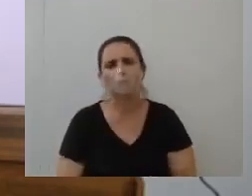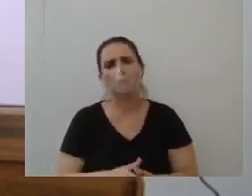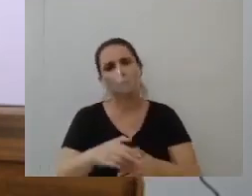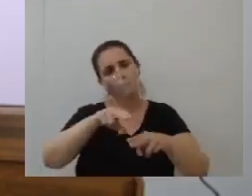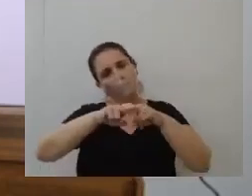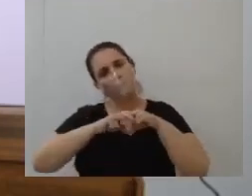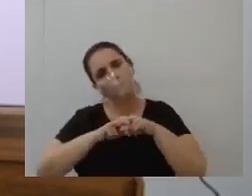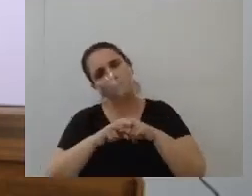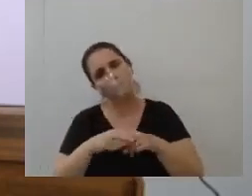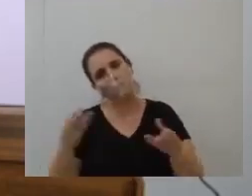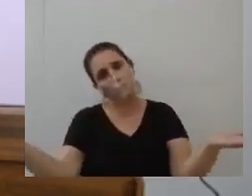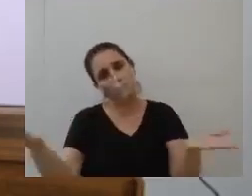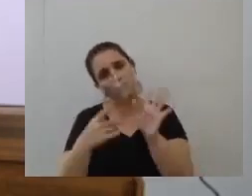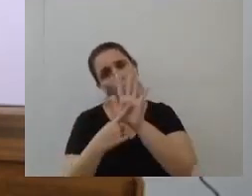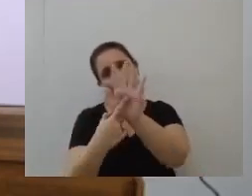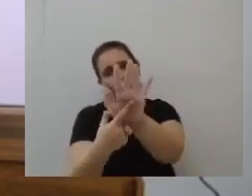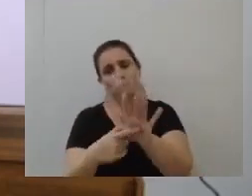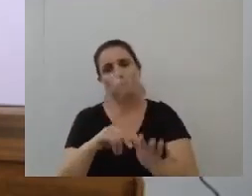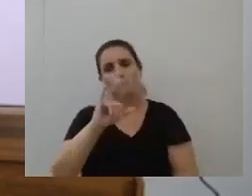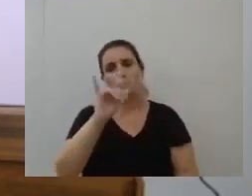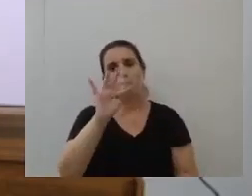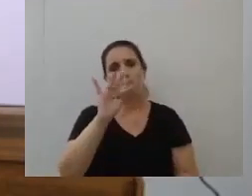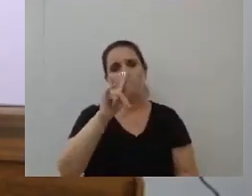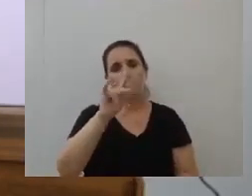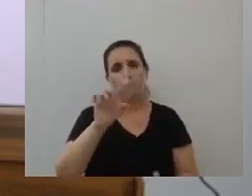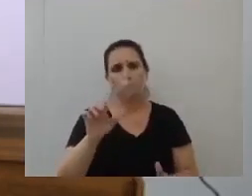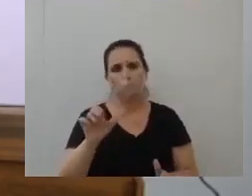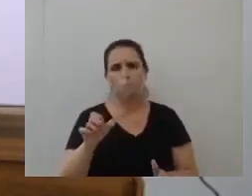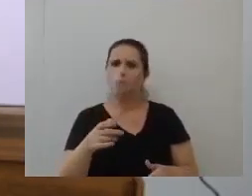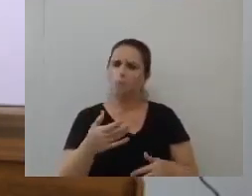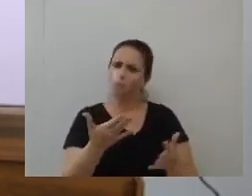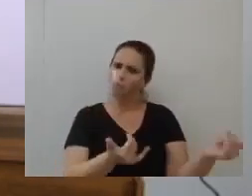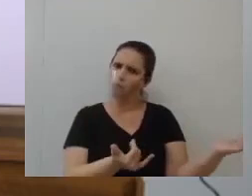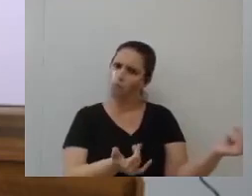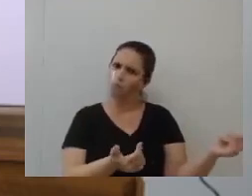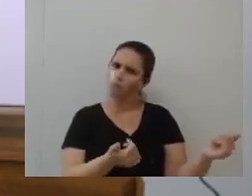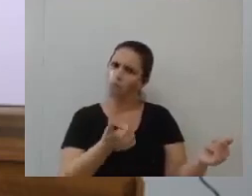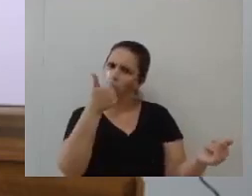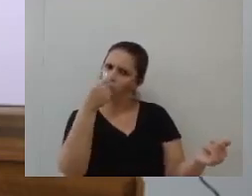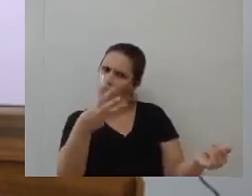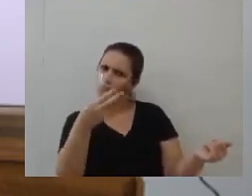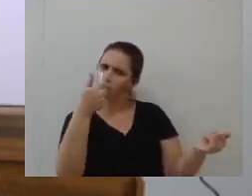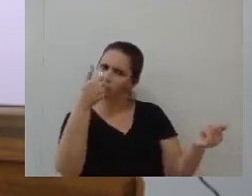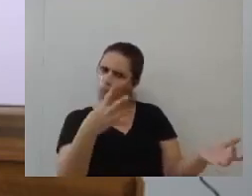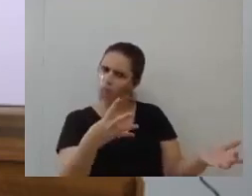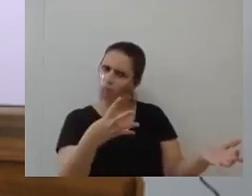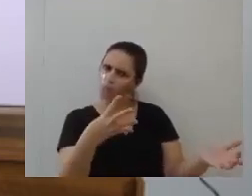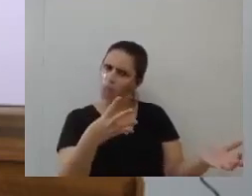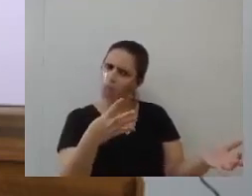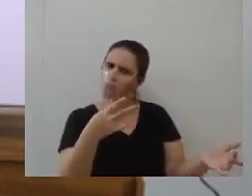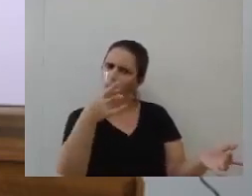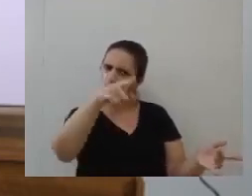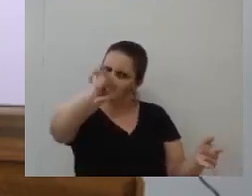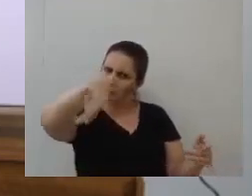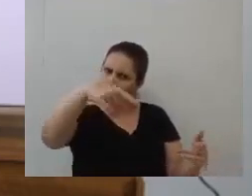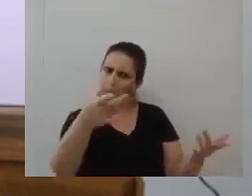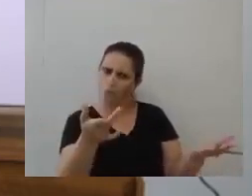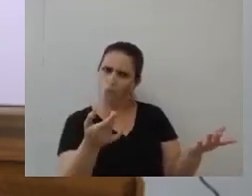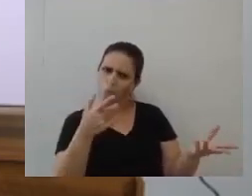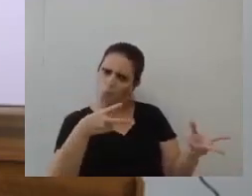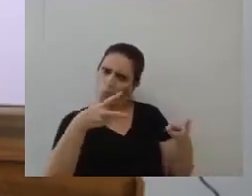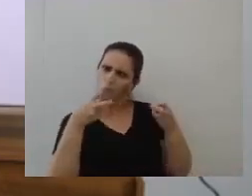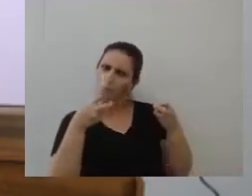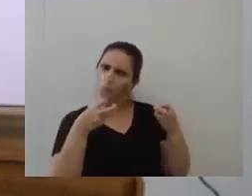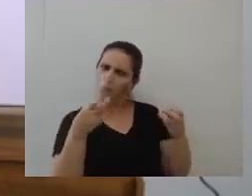isso eu trouxe essa aqui. O IF chama a atenção de muitos jovens ali de 13, 14 anos. E vocês vão ver que